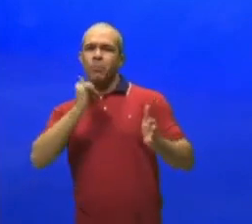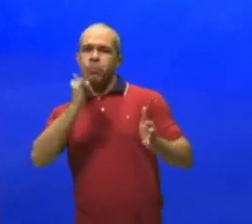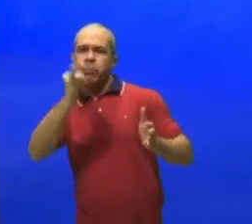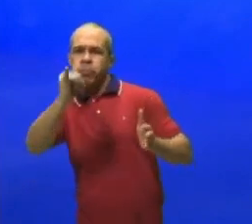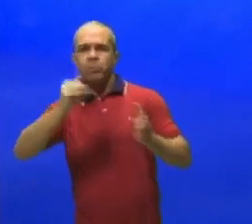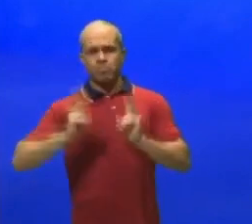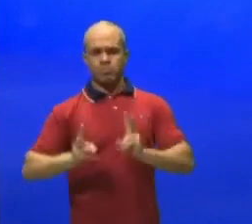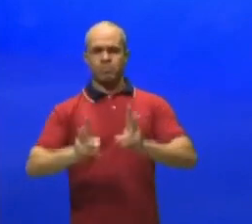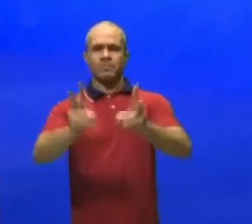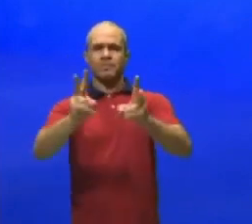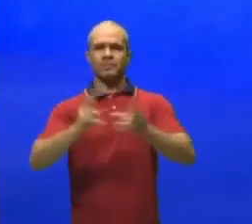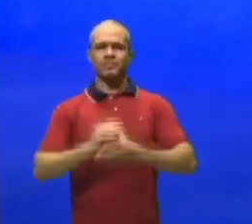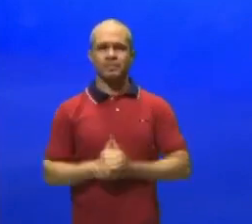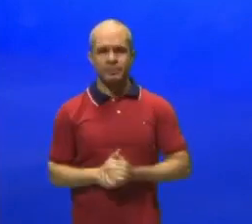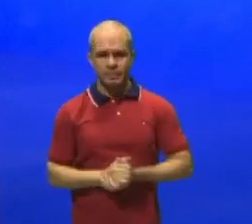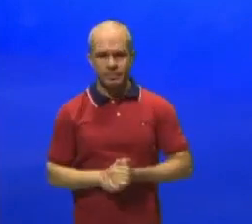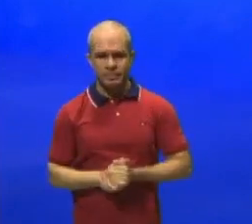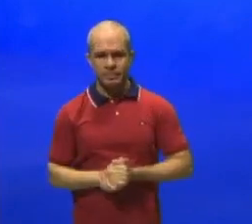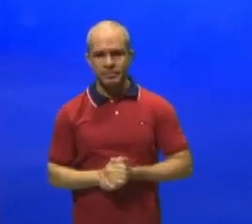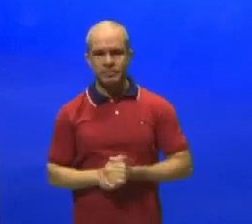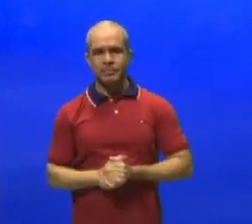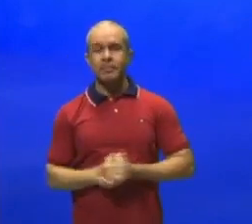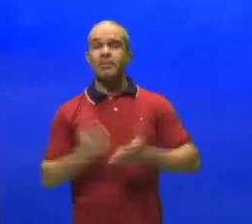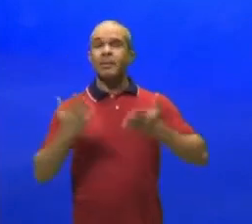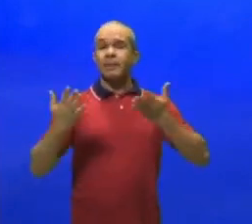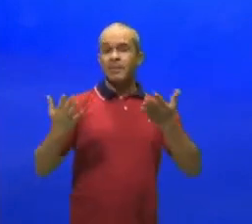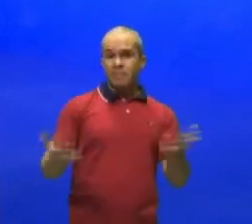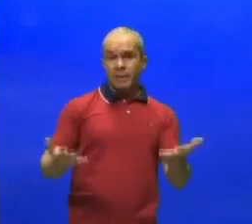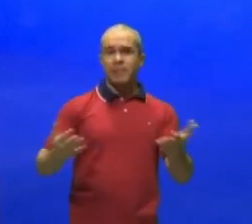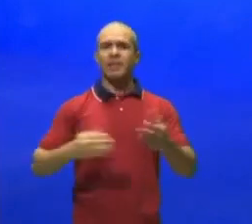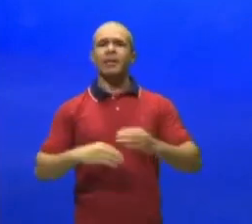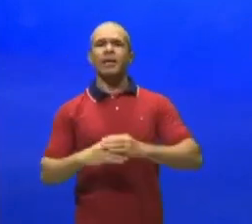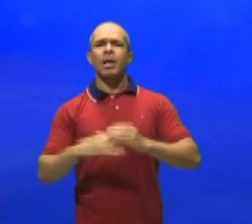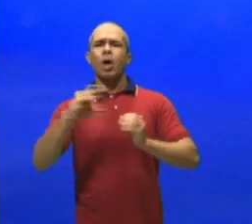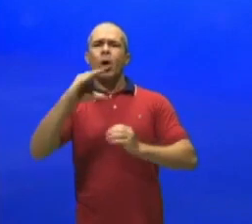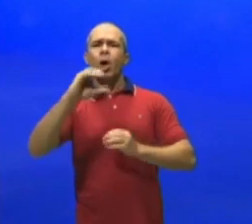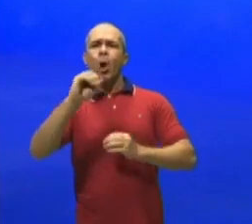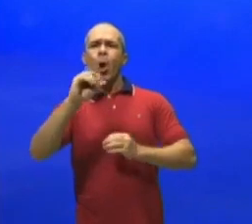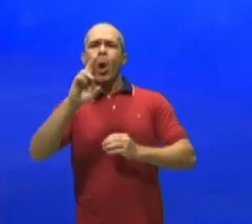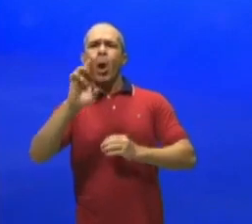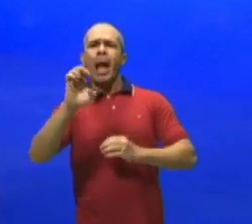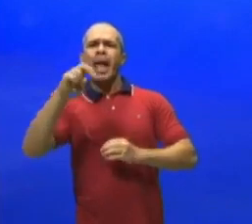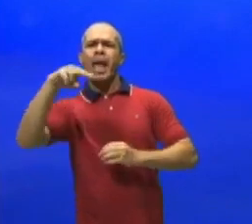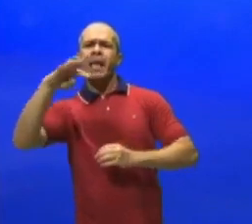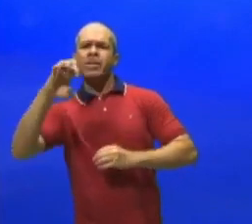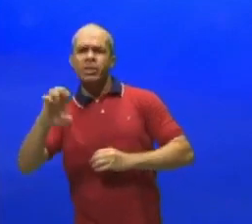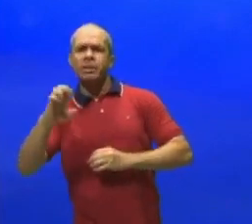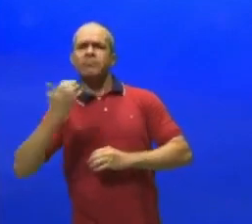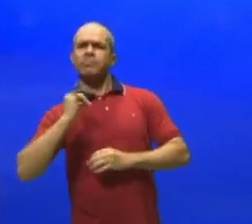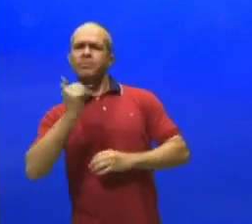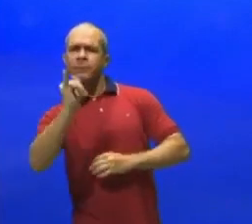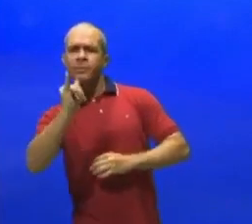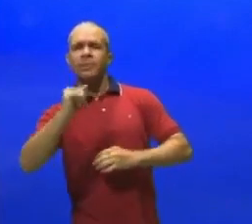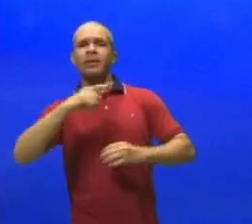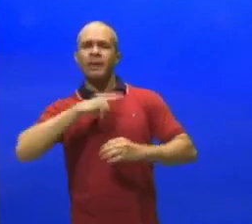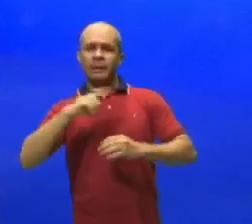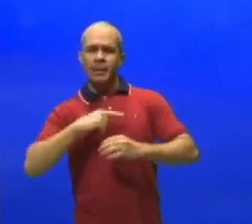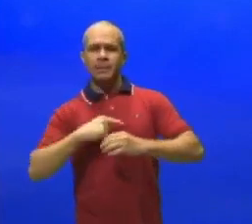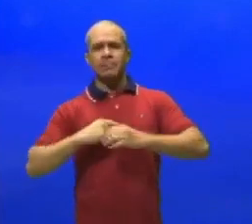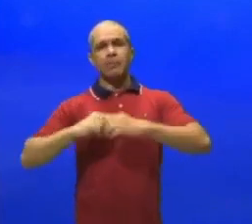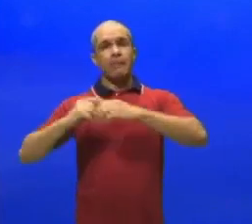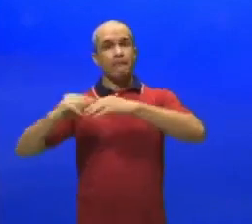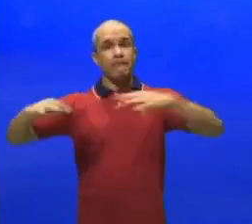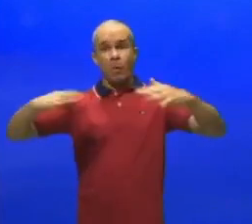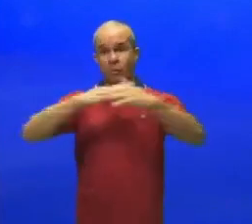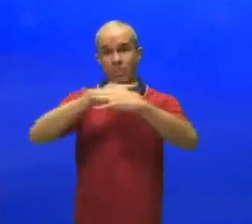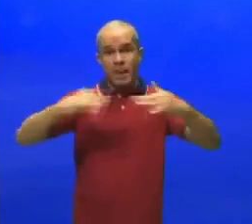contínua, ok? Então, olha só, e a corrente elétrica, então, o que é, afinal de contas? É o fluxo ordenado de carga elétrica quando